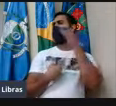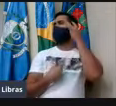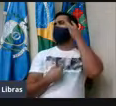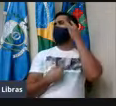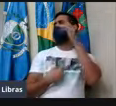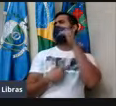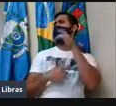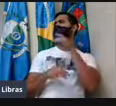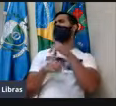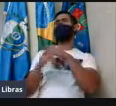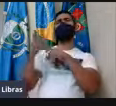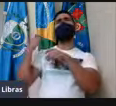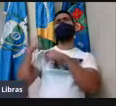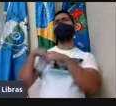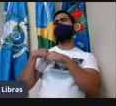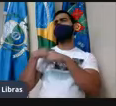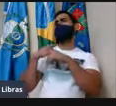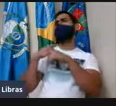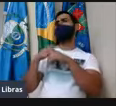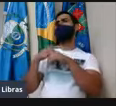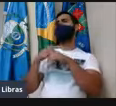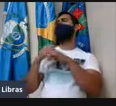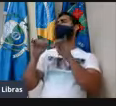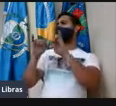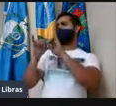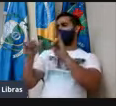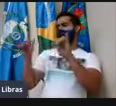eu cheguei a comentar isso com Vossa Senhoria,